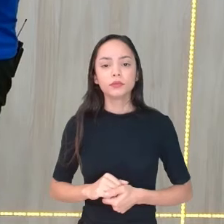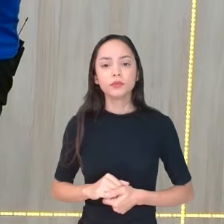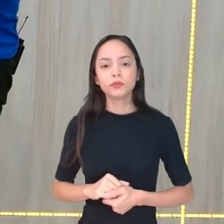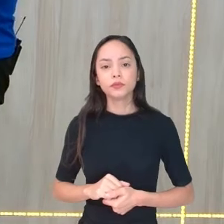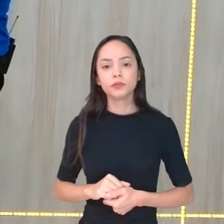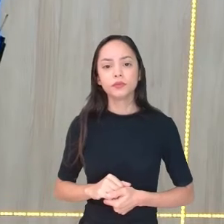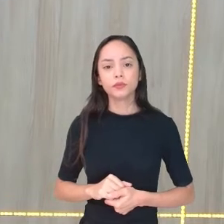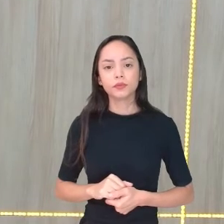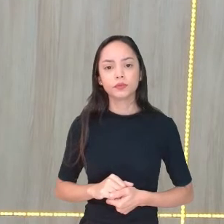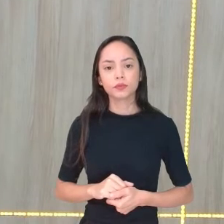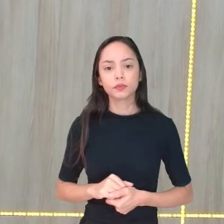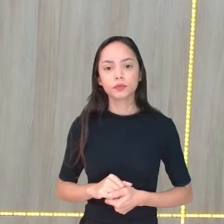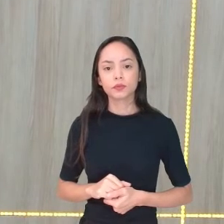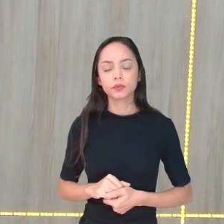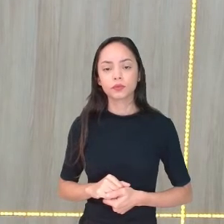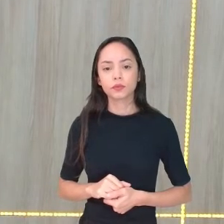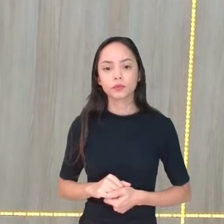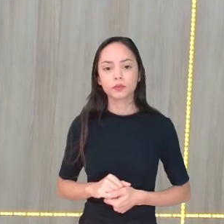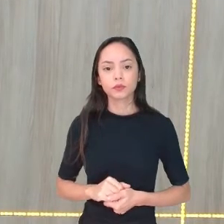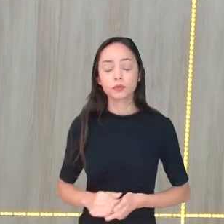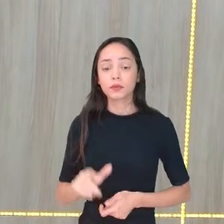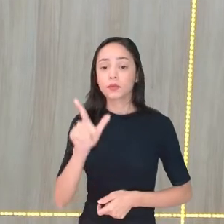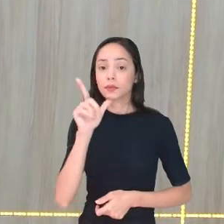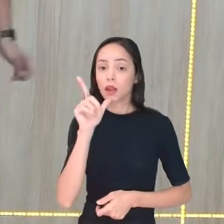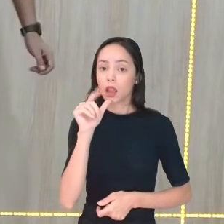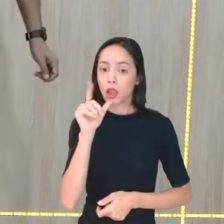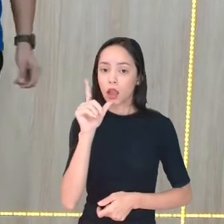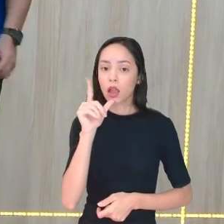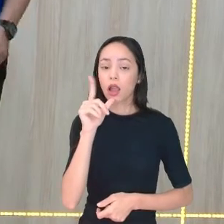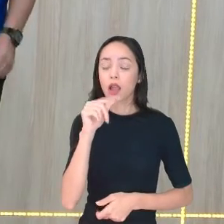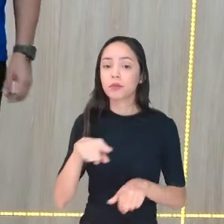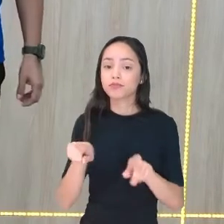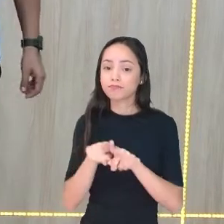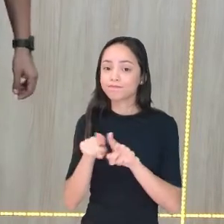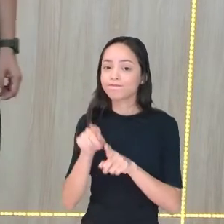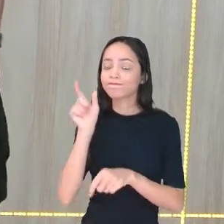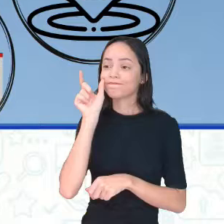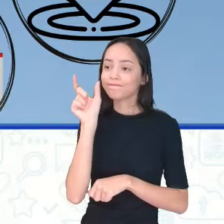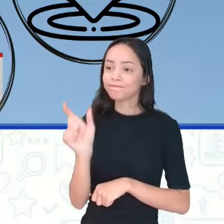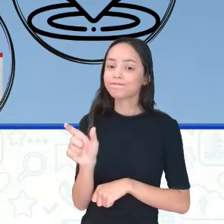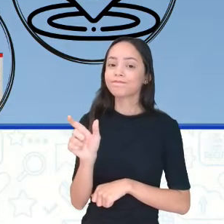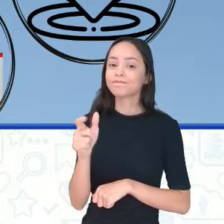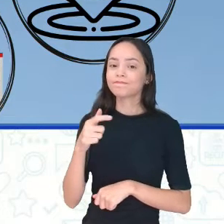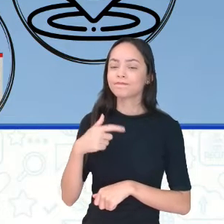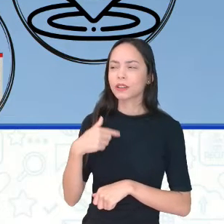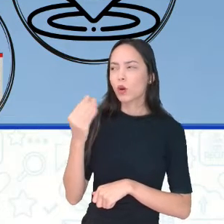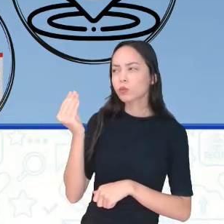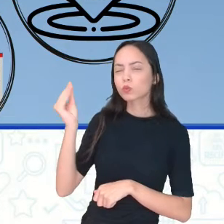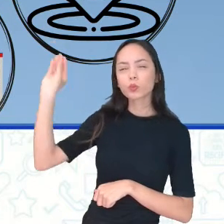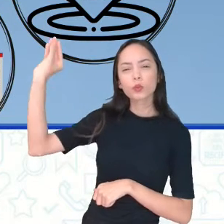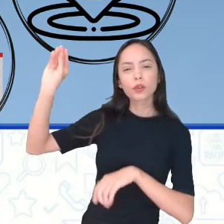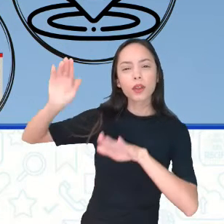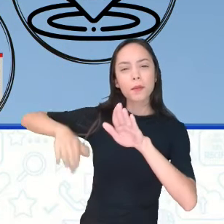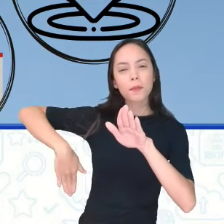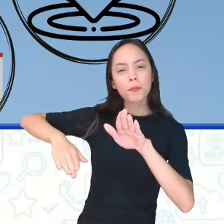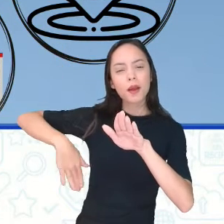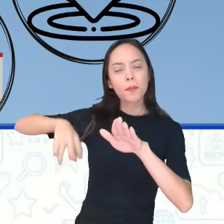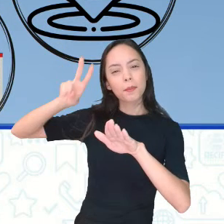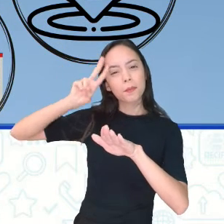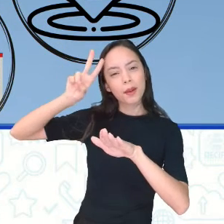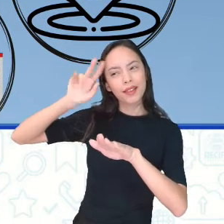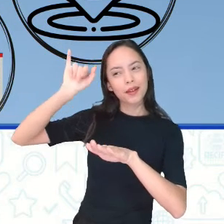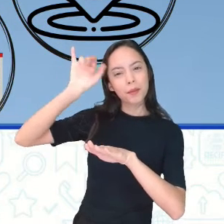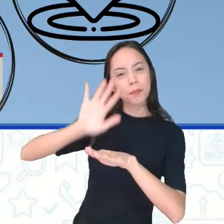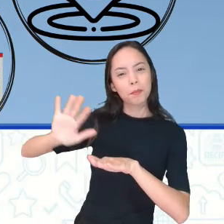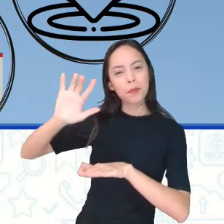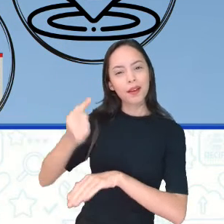Saúde. A água é um ponto bem interessante. Então eu coloquei a praia ali para lembrar Boa Viagem, mas qualquer